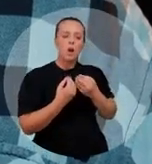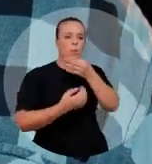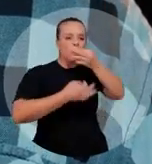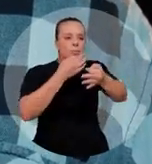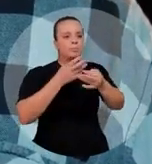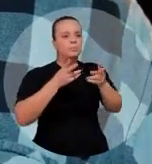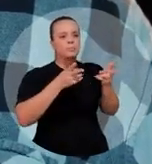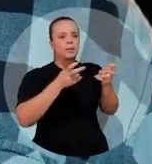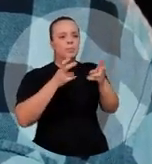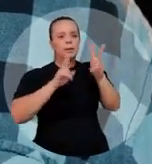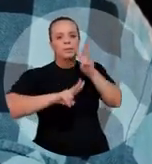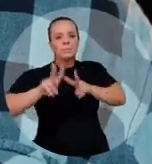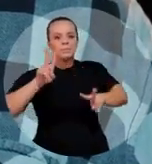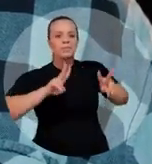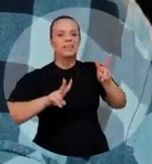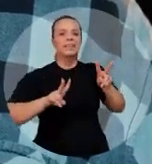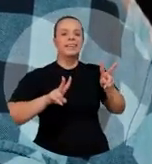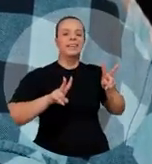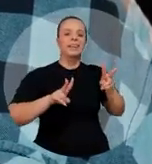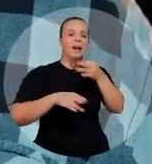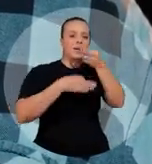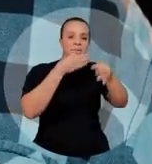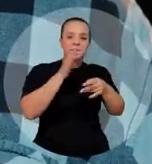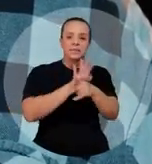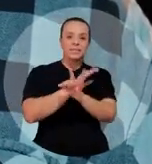de vista